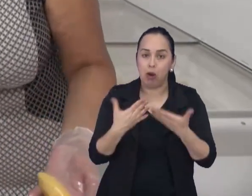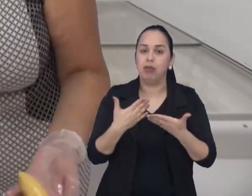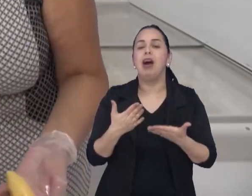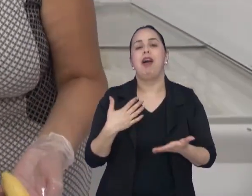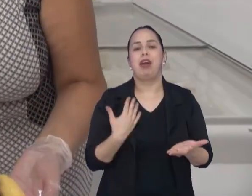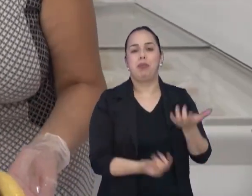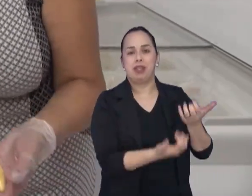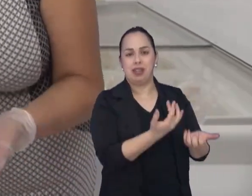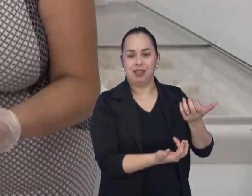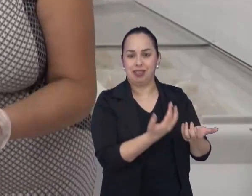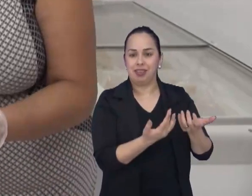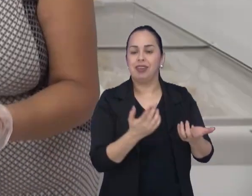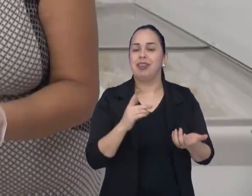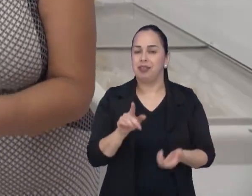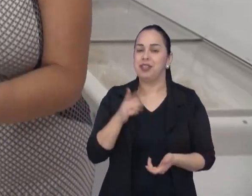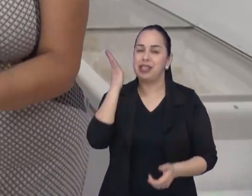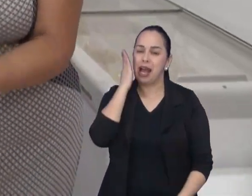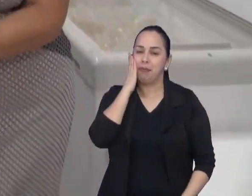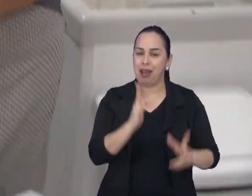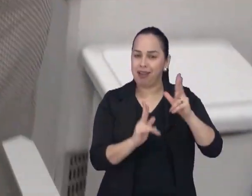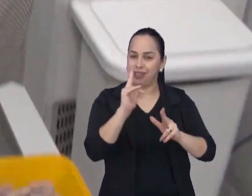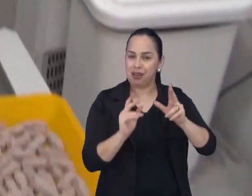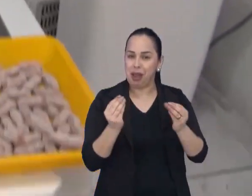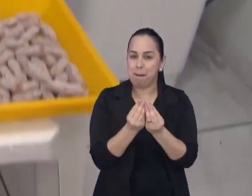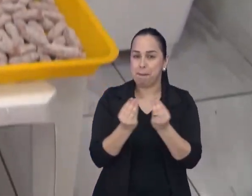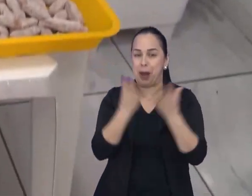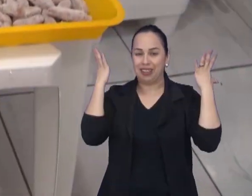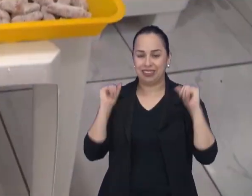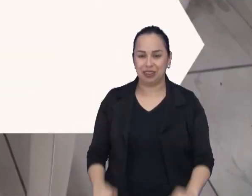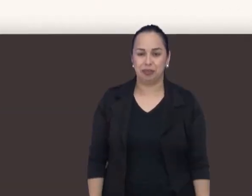Porque o editor, é claro, faz aquela mágica que você já sabe.